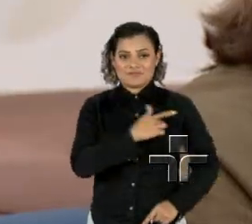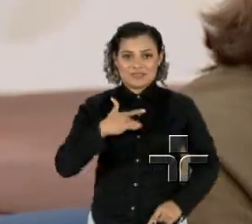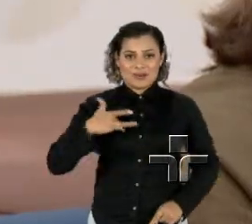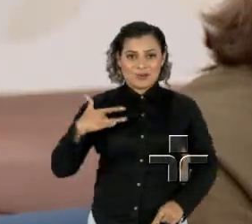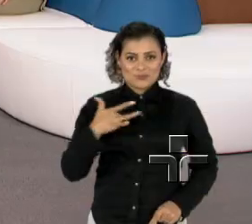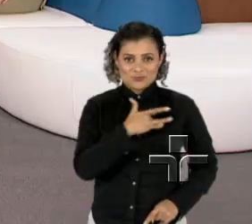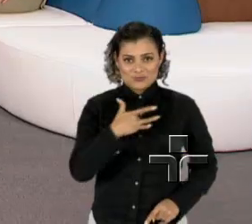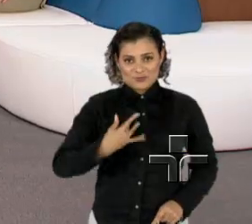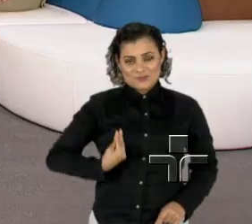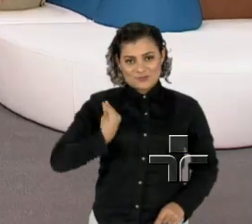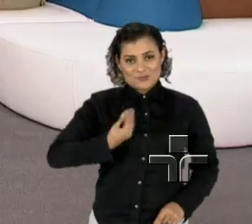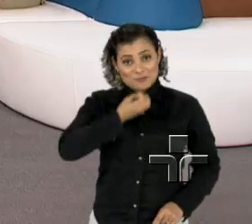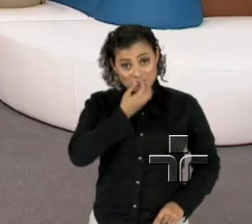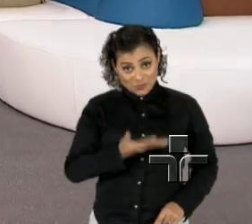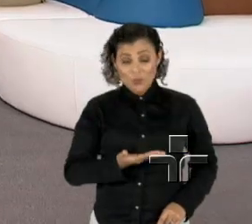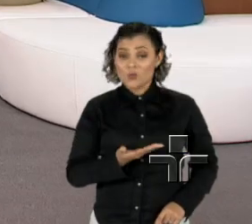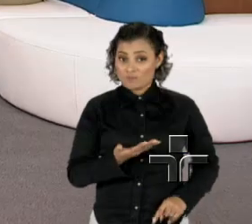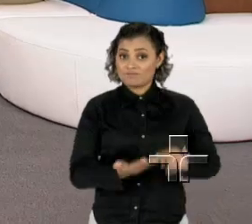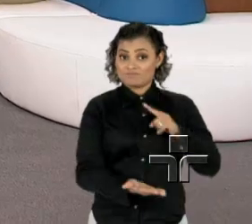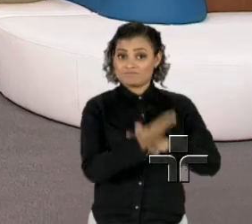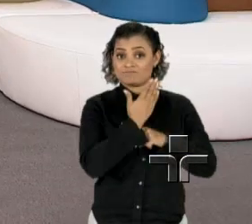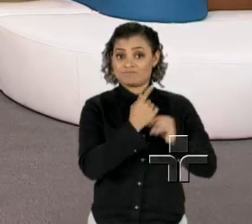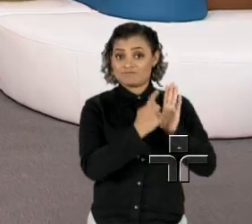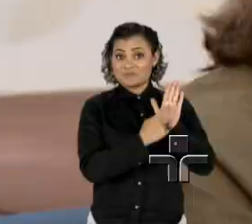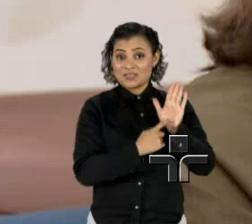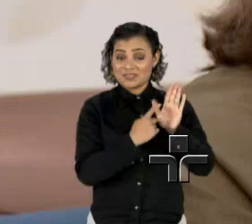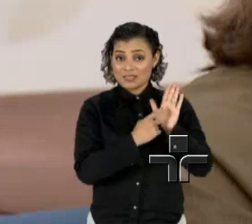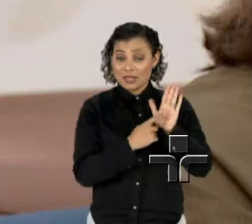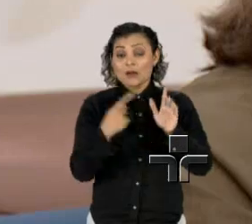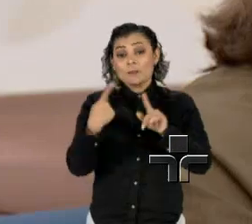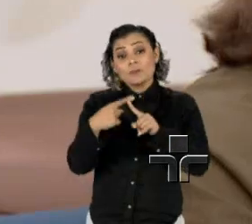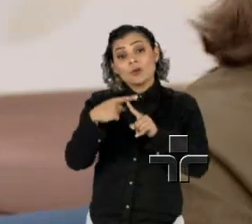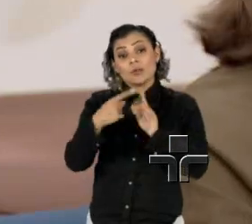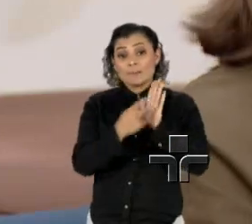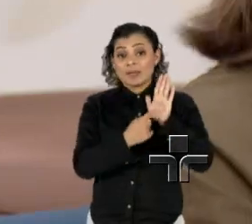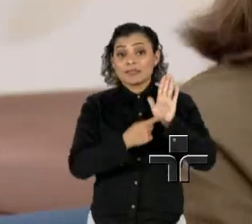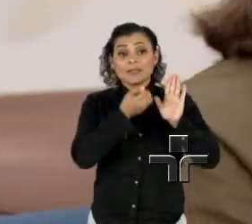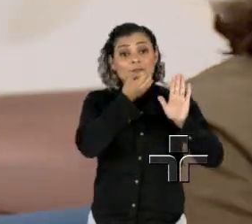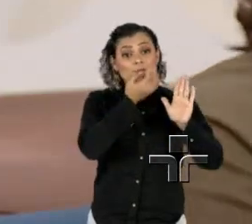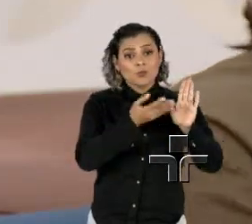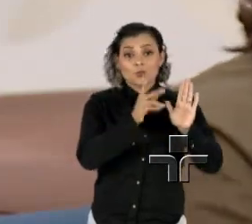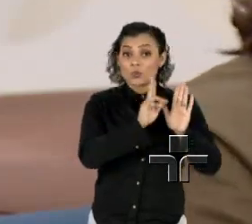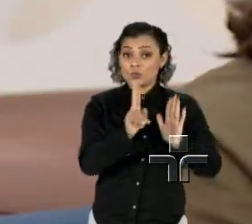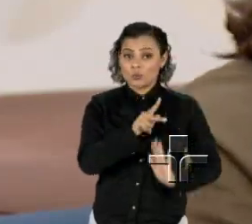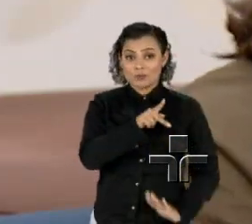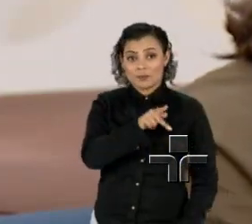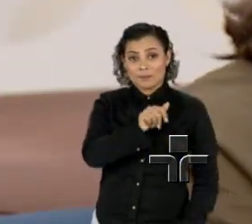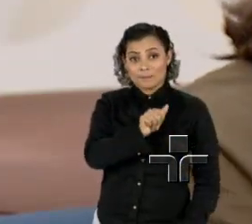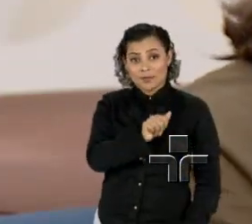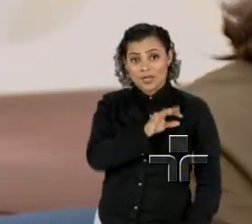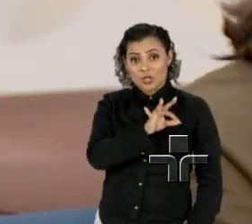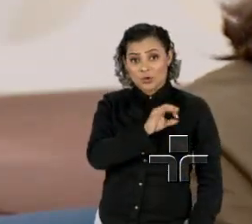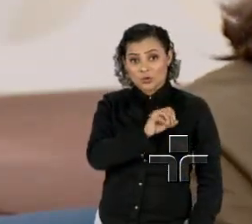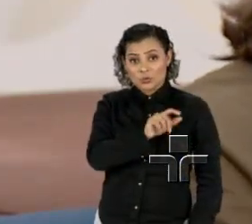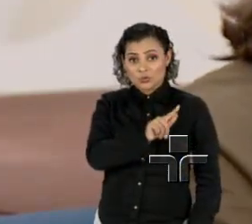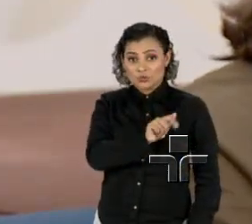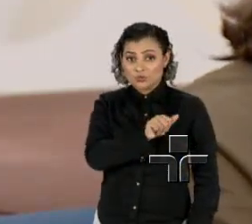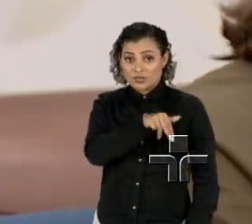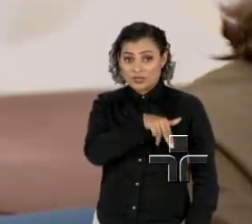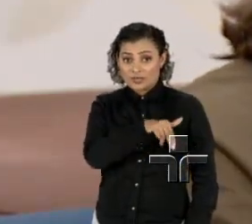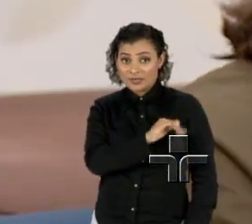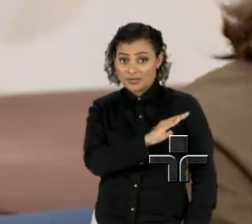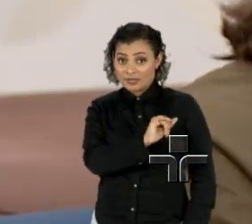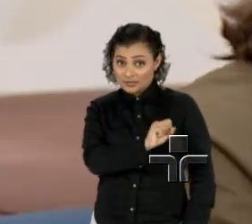termo, benéficas e nocivas, uhum, né? Porque as bactérias nocivas são chamadas de patogênicas, capazes de